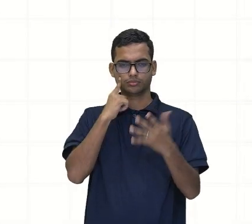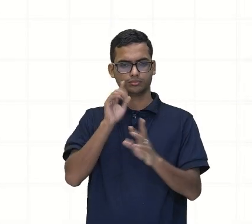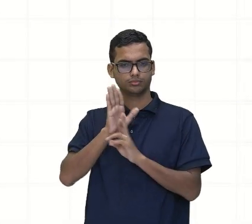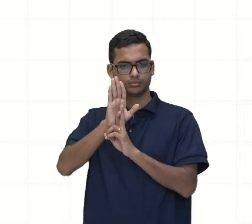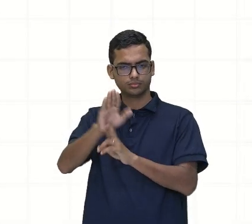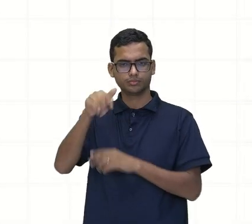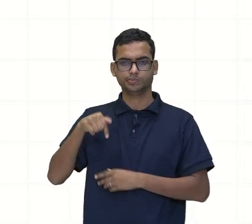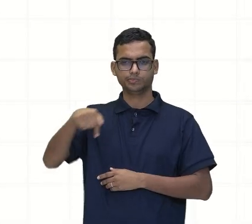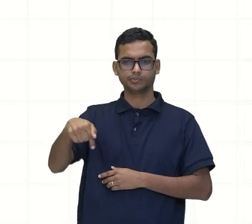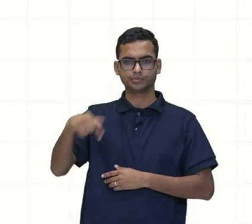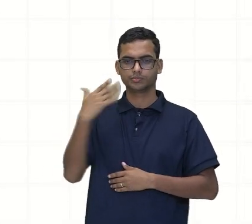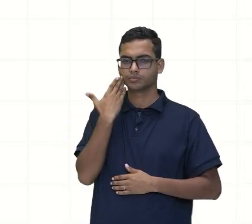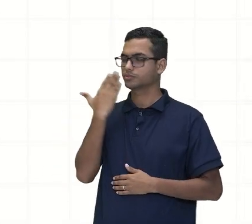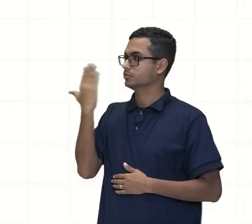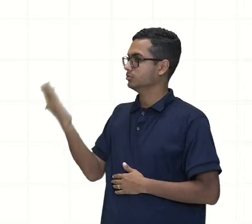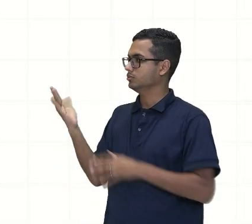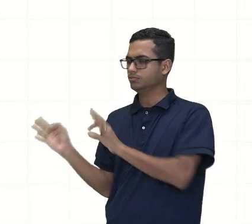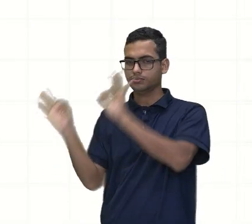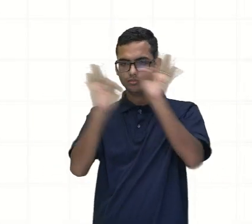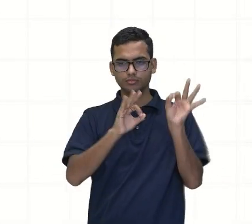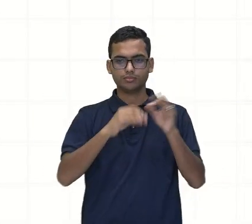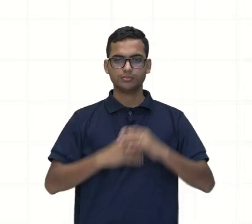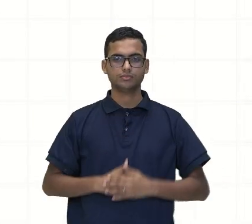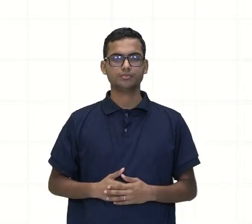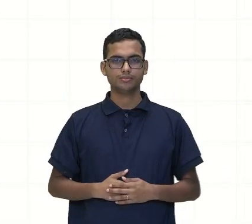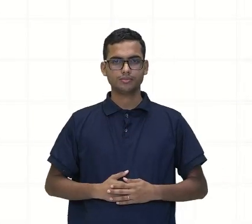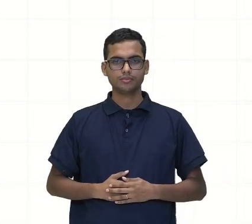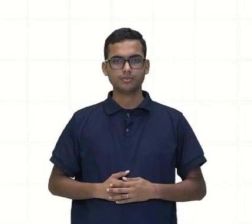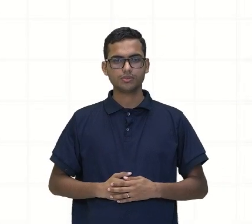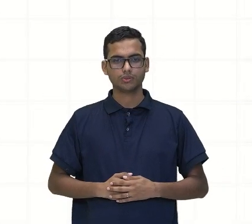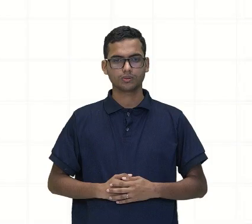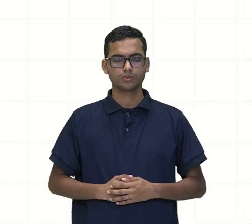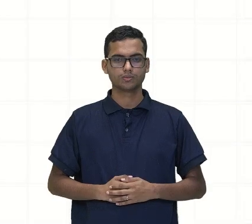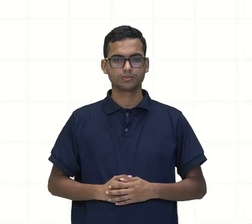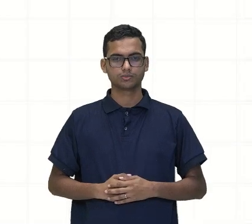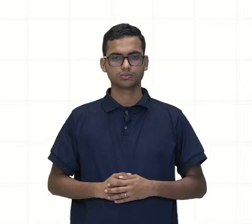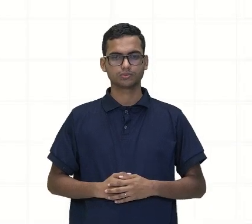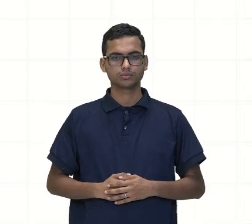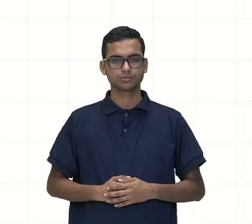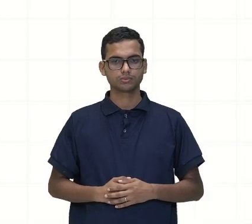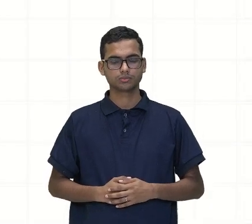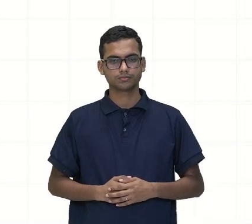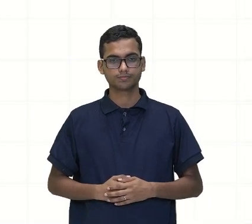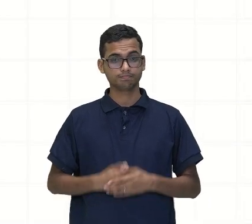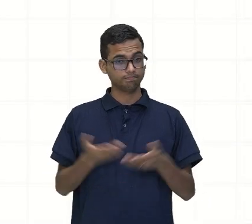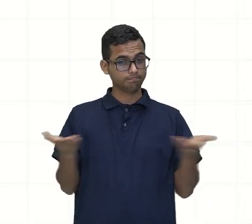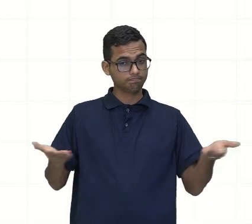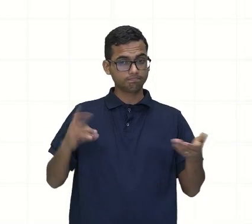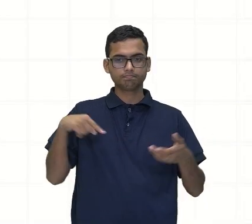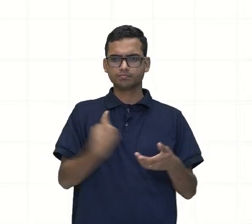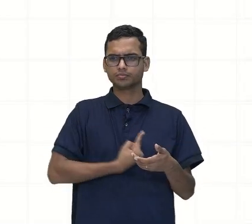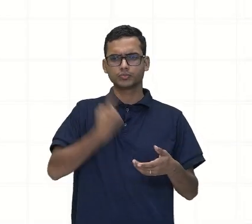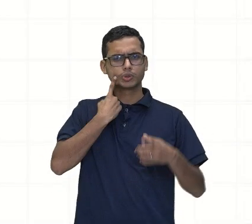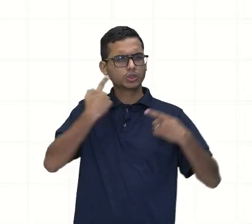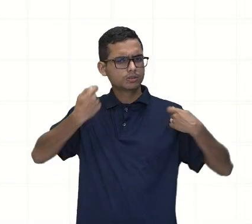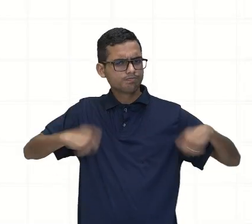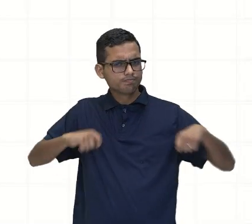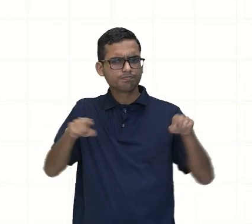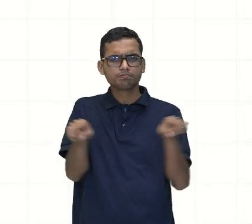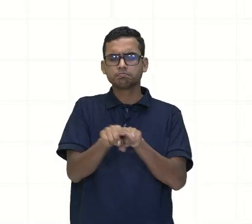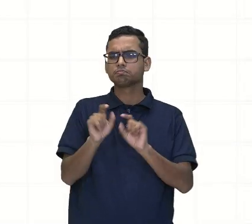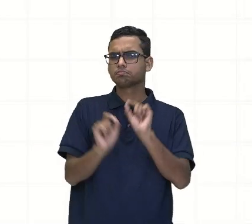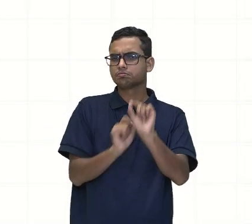a cidade de Aquidauana está representada pela letra Q. Agora vamos ver o que a gente vai precisar fazer.